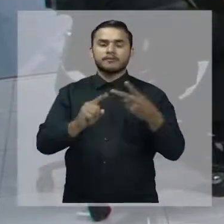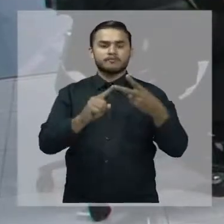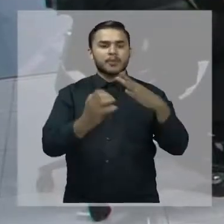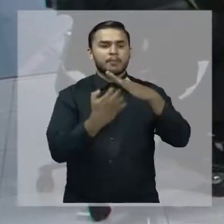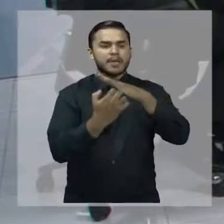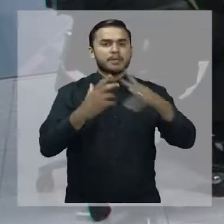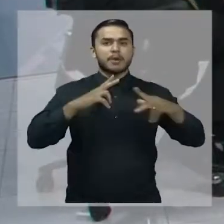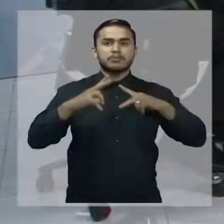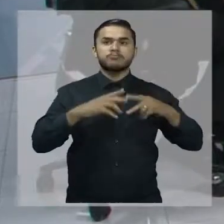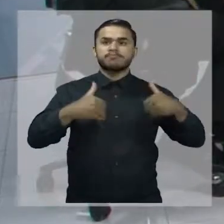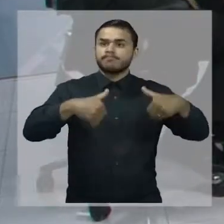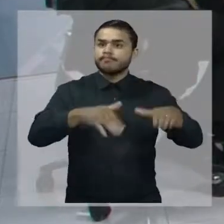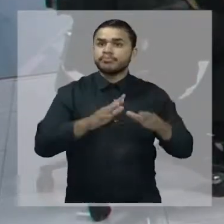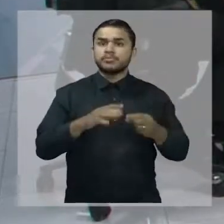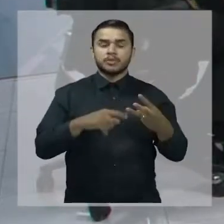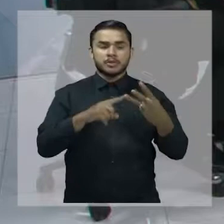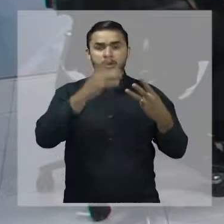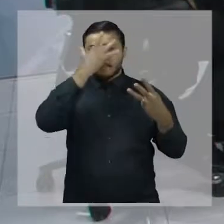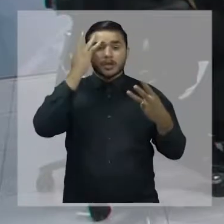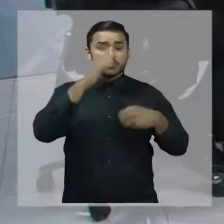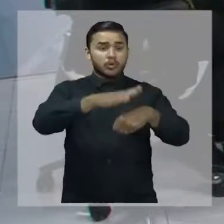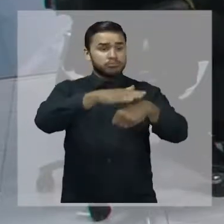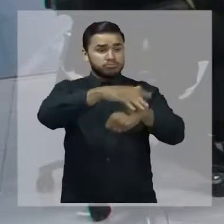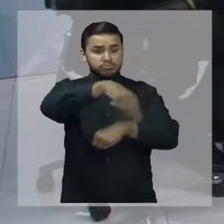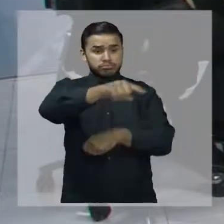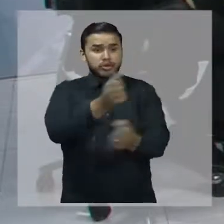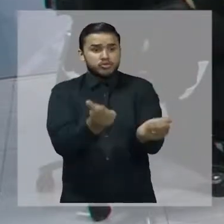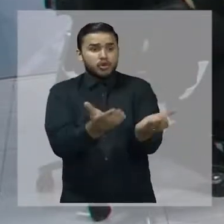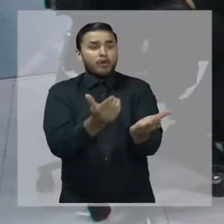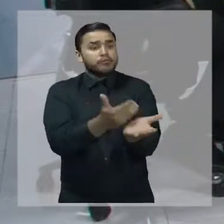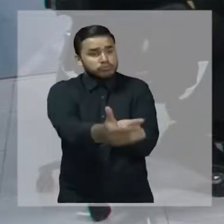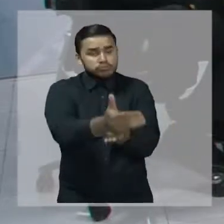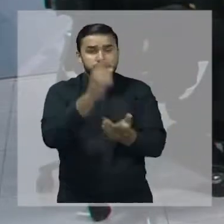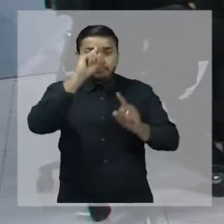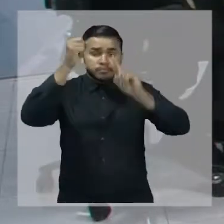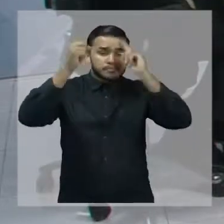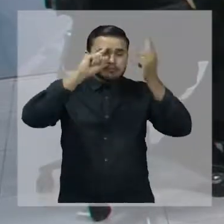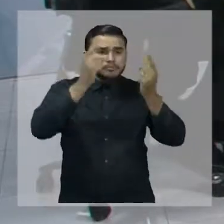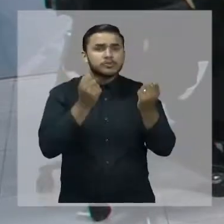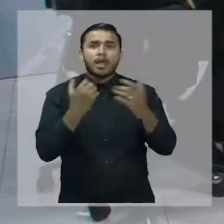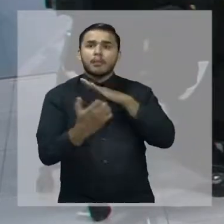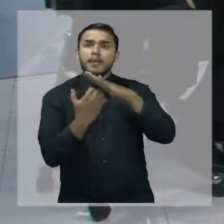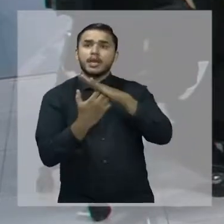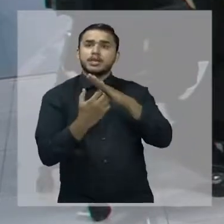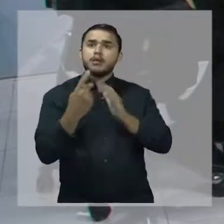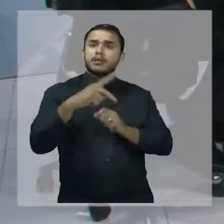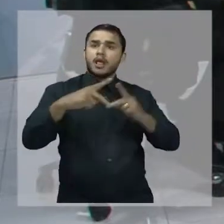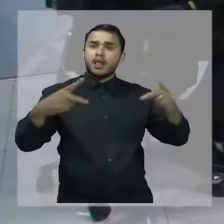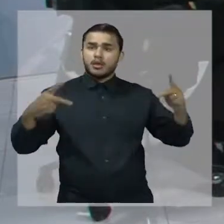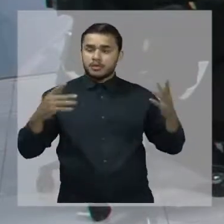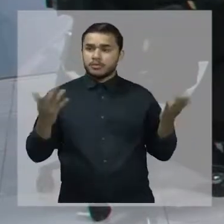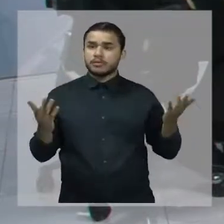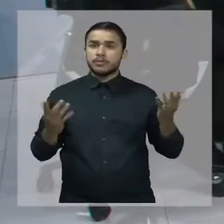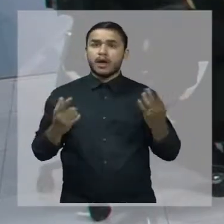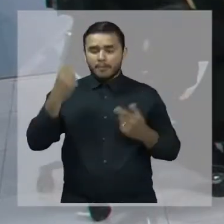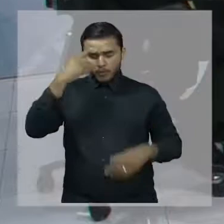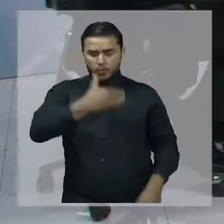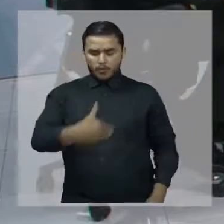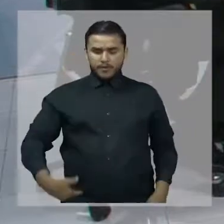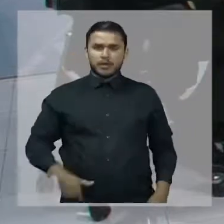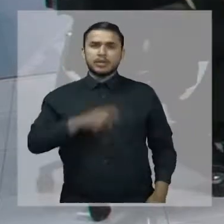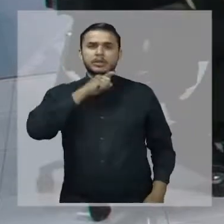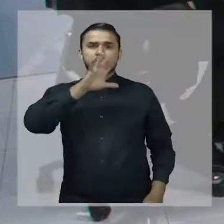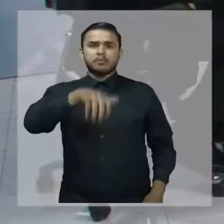enxuto, com regulação leve, tributação baixa. Então, social, o que gera crescimento e prosperidade é a